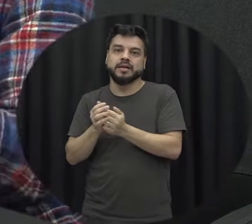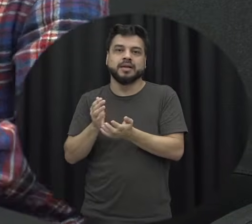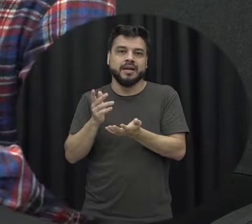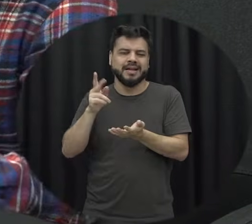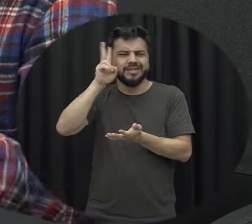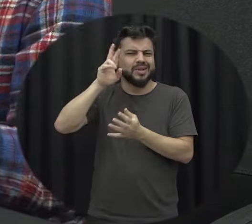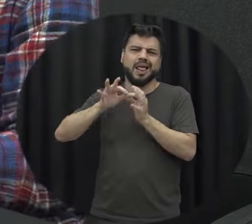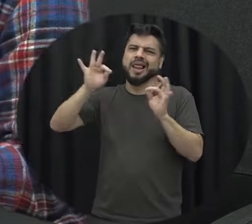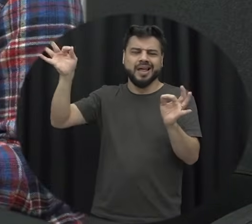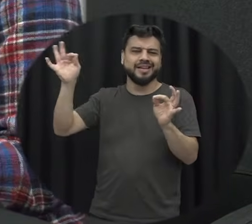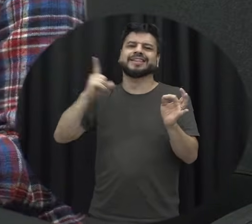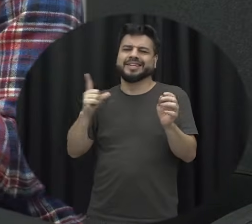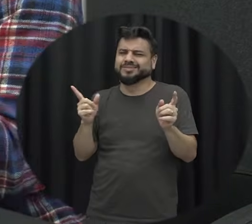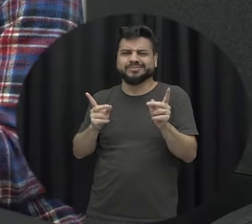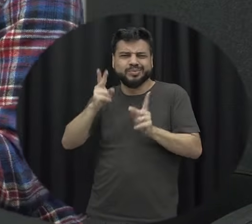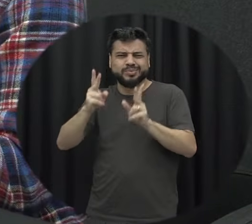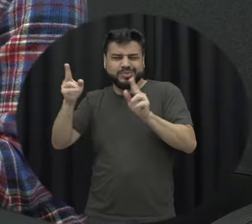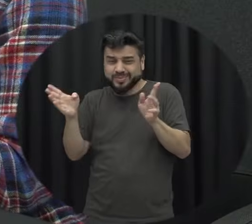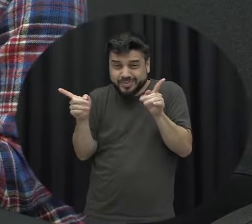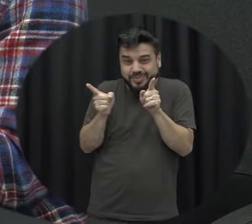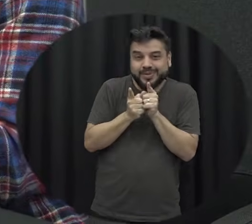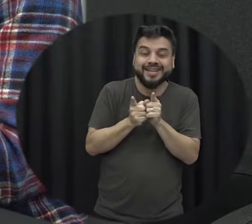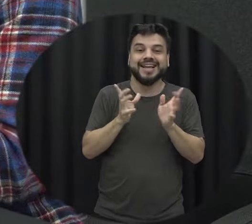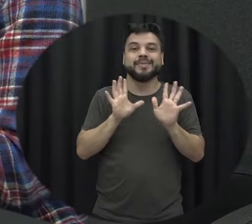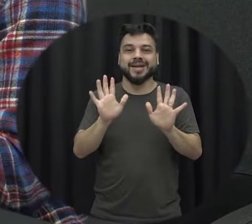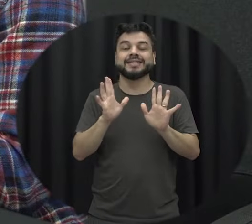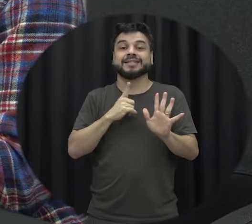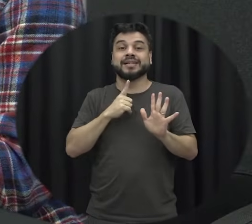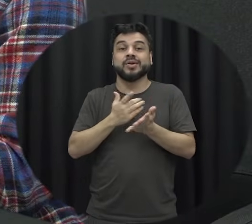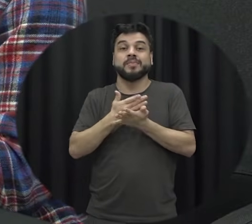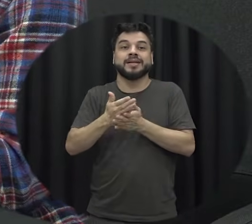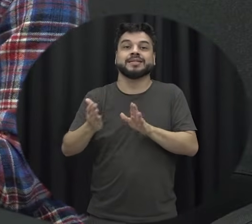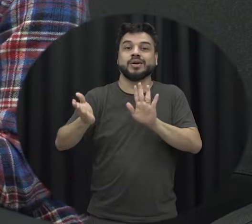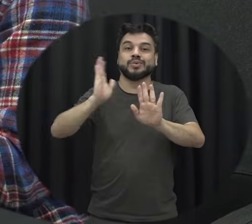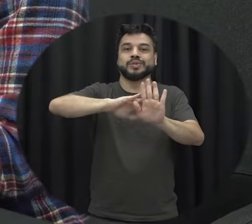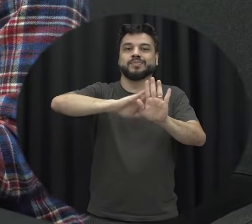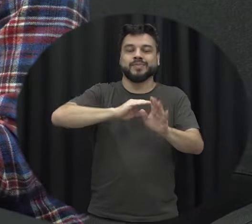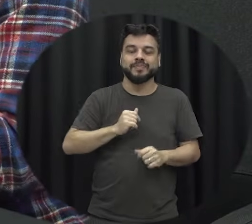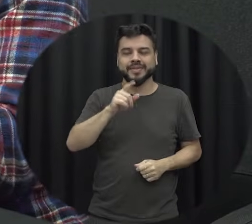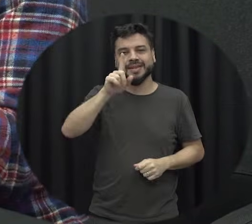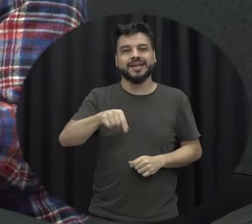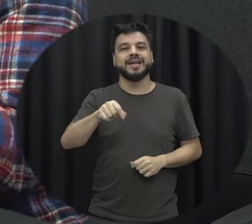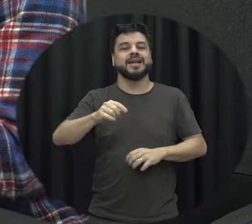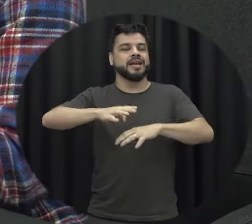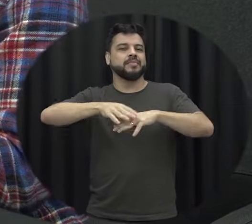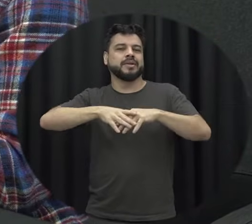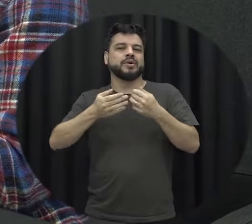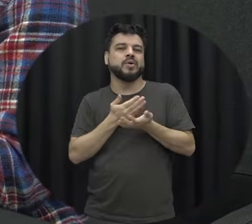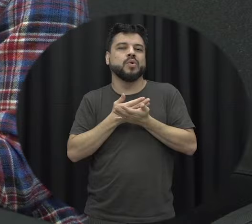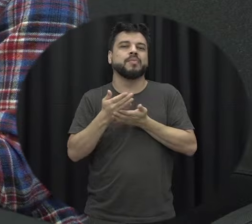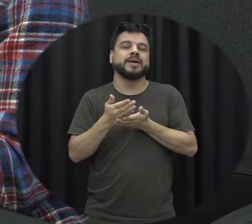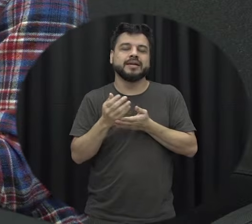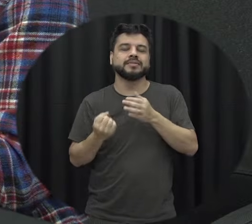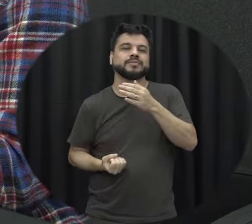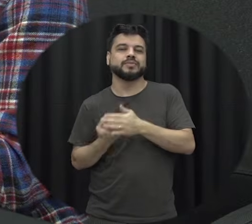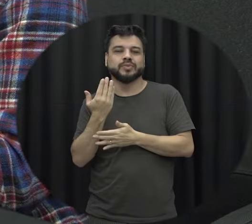muito longa, eu estou simplificando aqui, mas vai ter a origem do simbolismo na matemática, que vai dar, fazer o surgimento